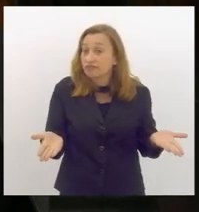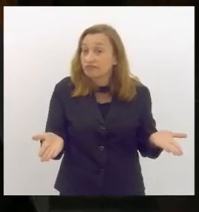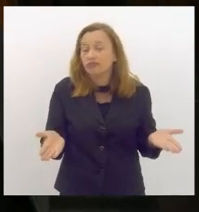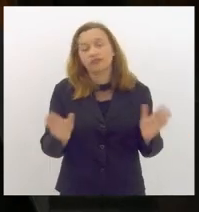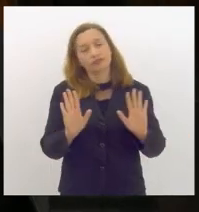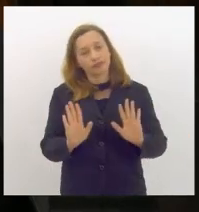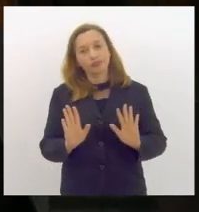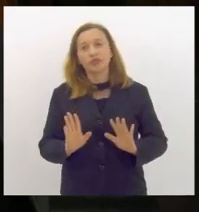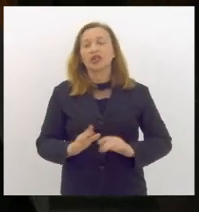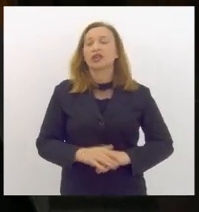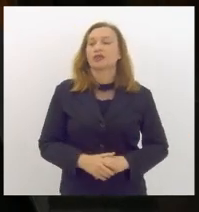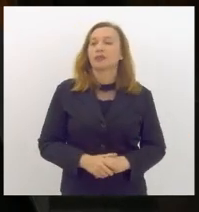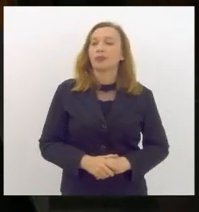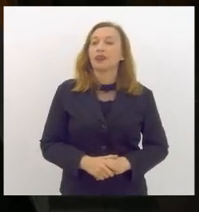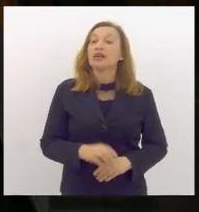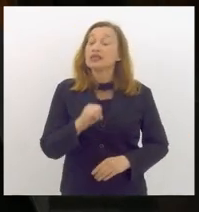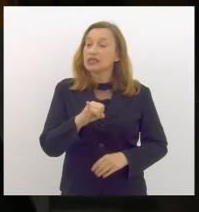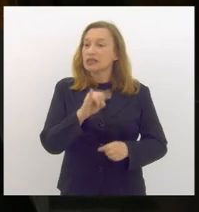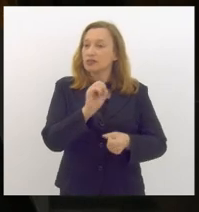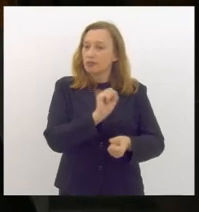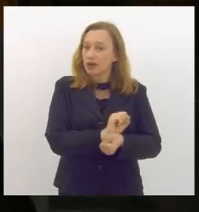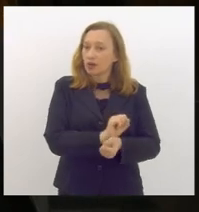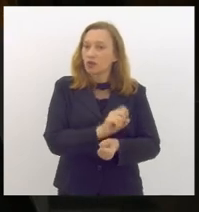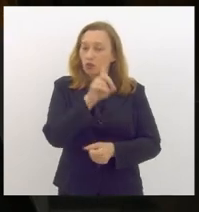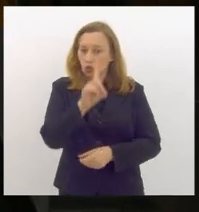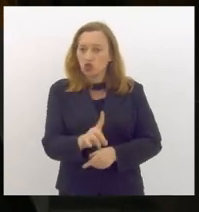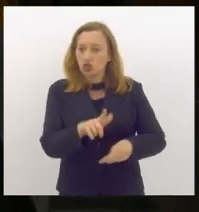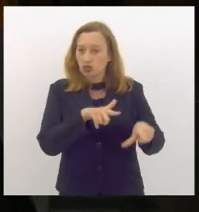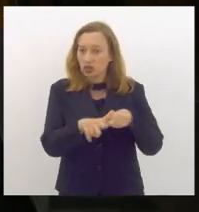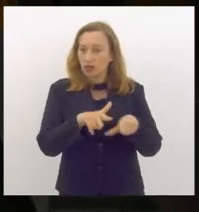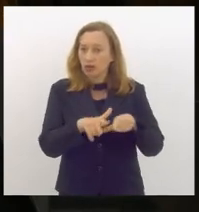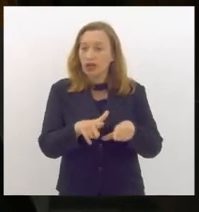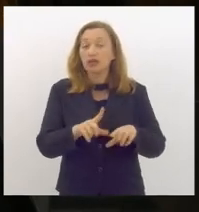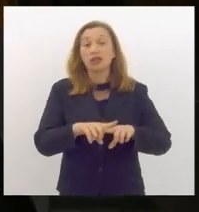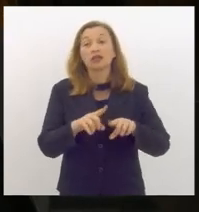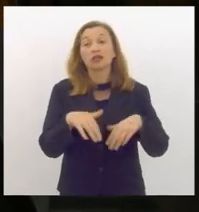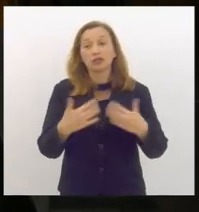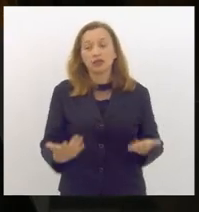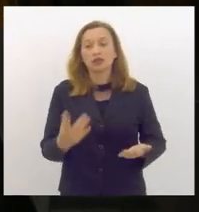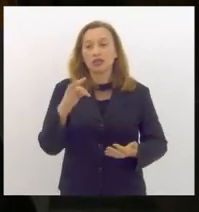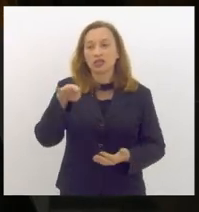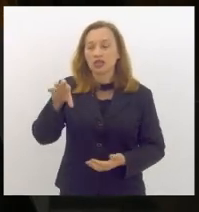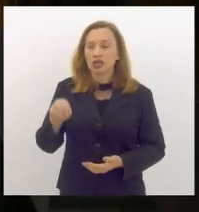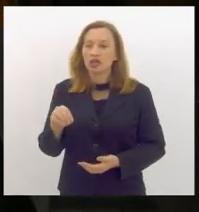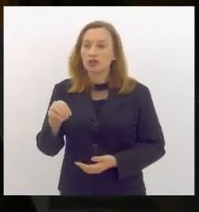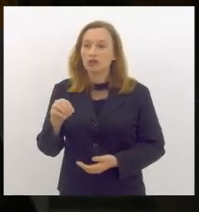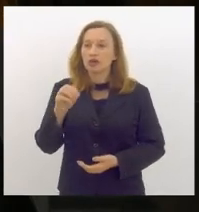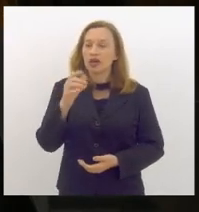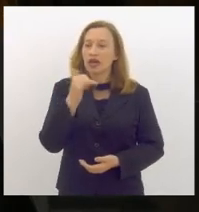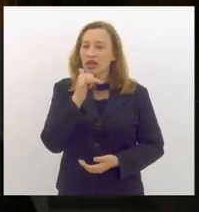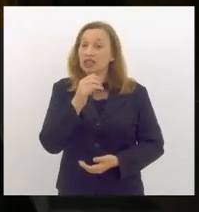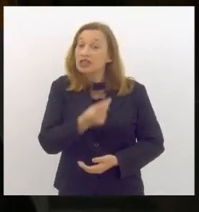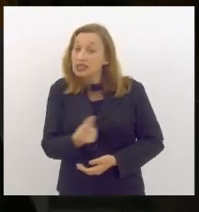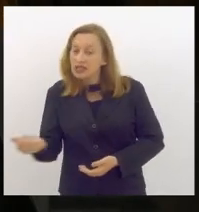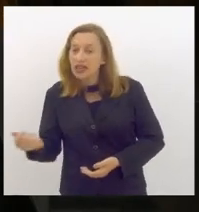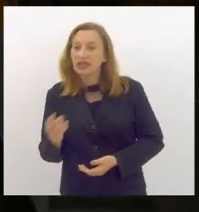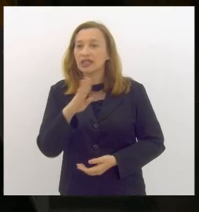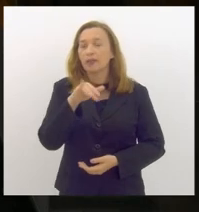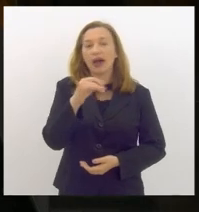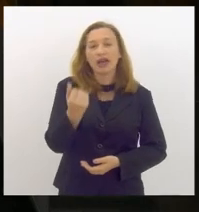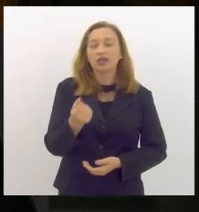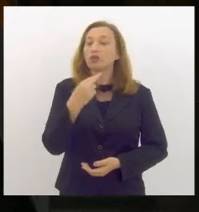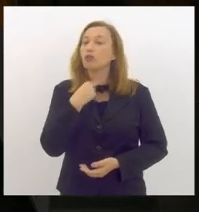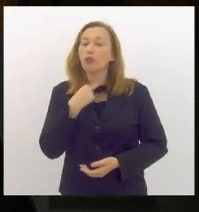bom, se está suspenso o direito de operação, essas termoelétricas elas têm que sair da Baía de Sepetiba. Elas não podem continuar